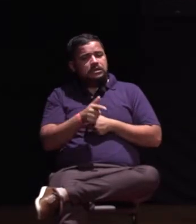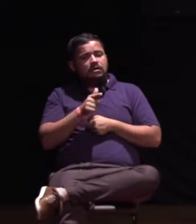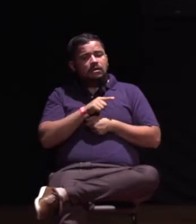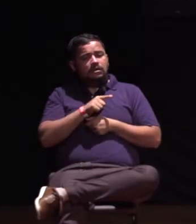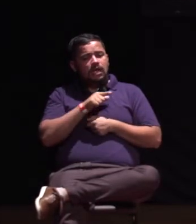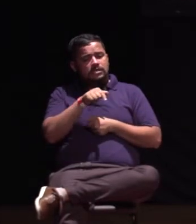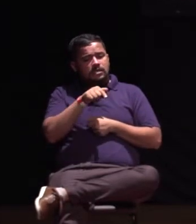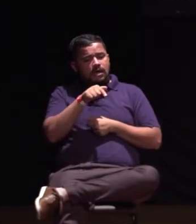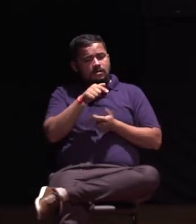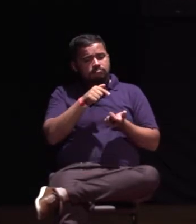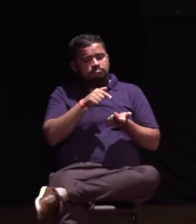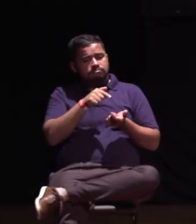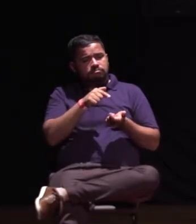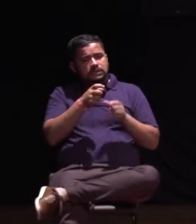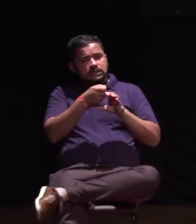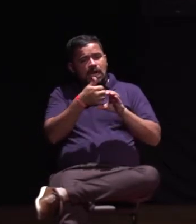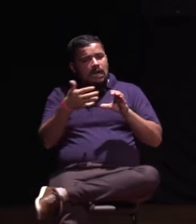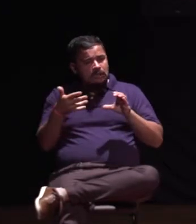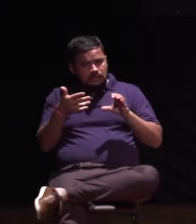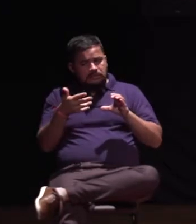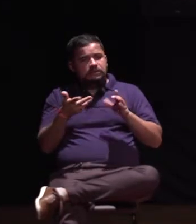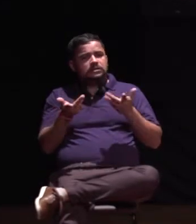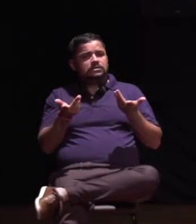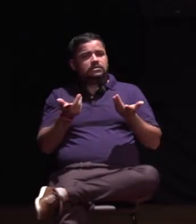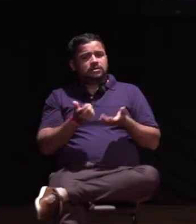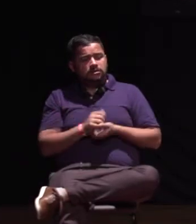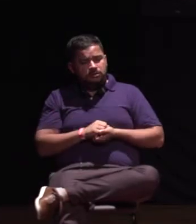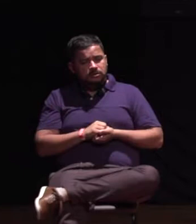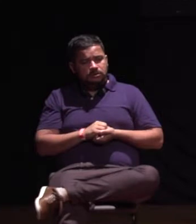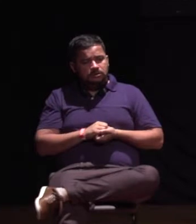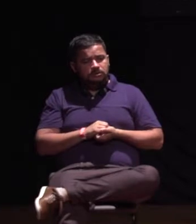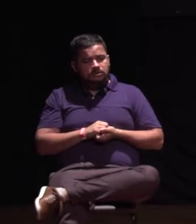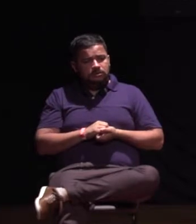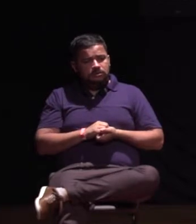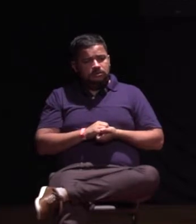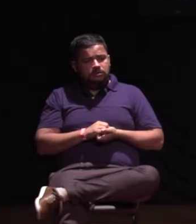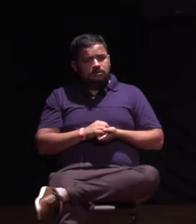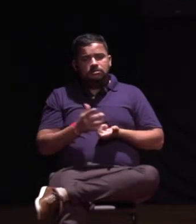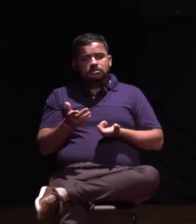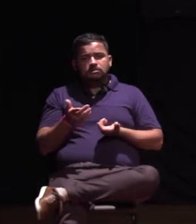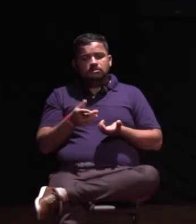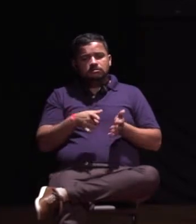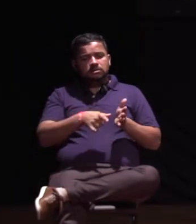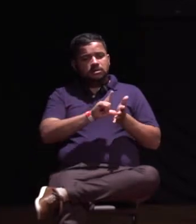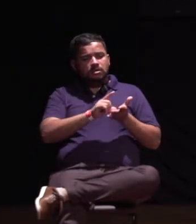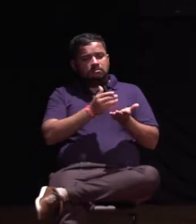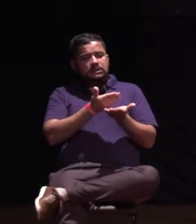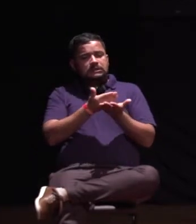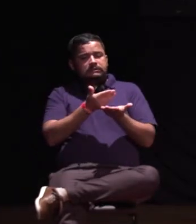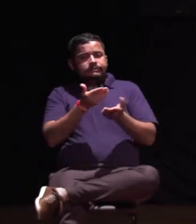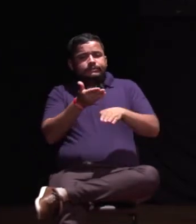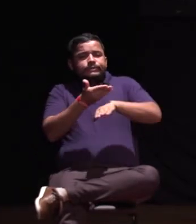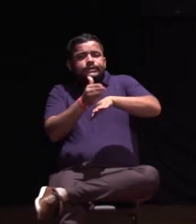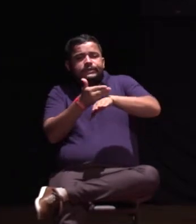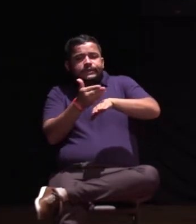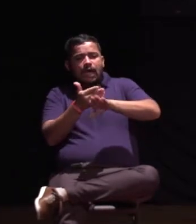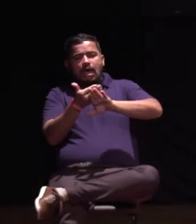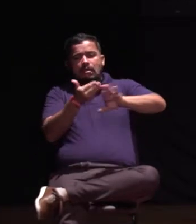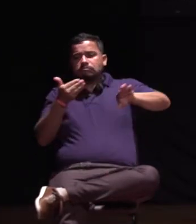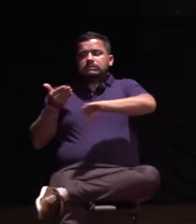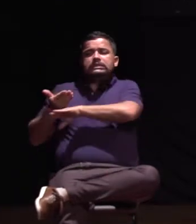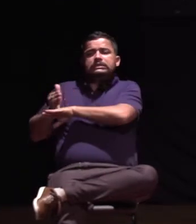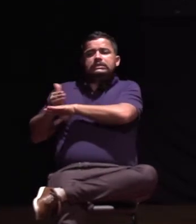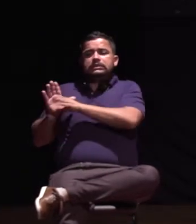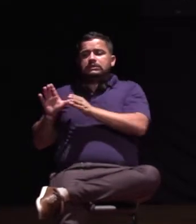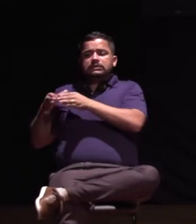essa característica de não poderem ser ensaiadas senão com o público, não poderem ser